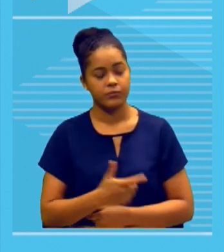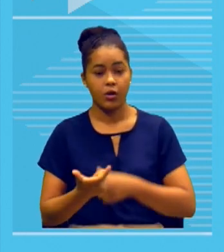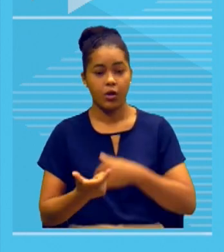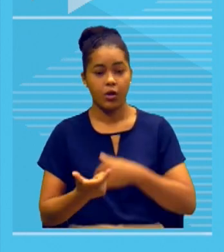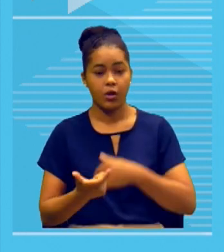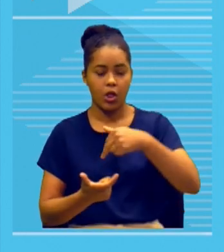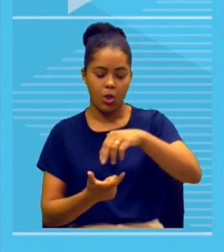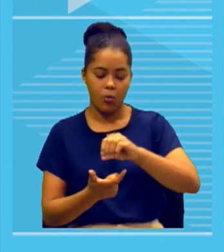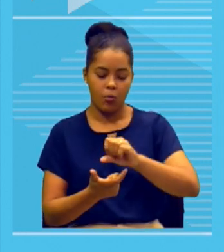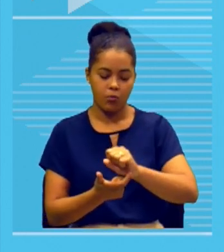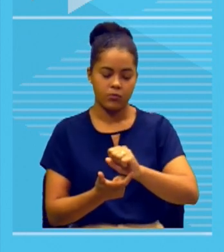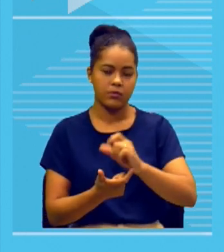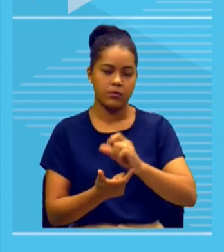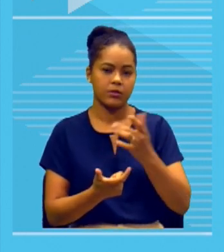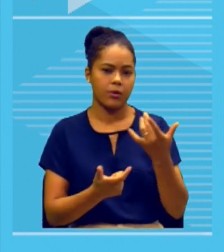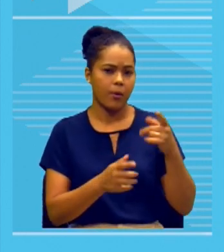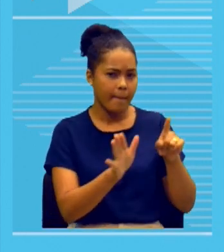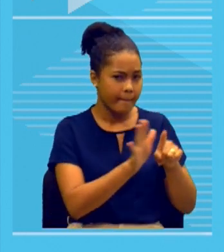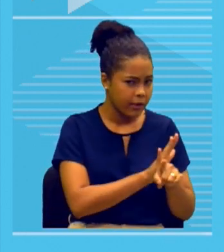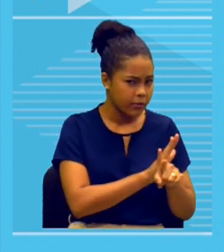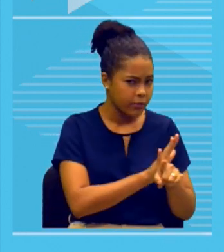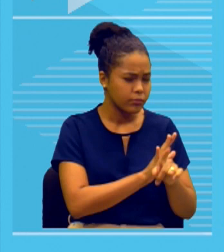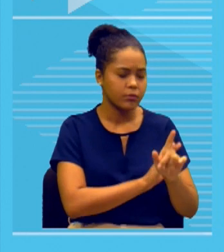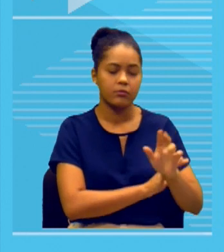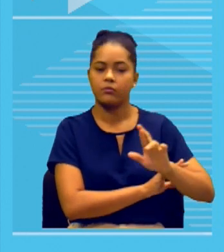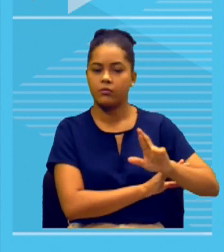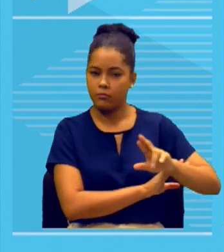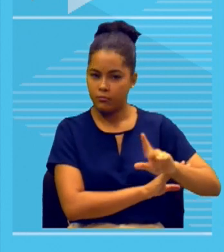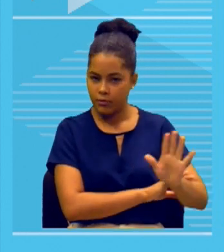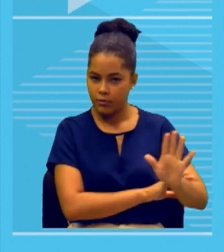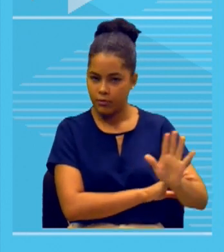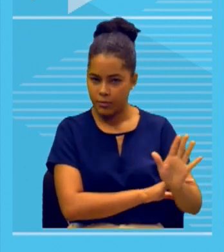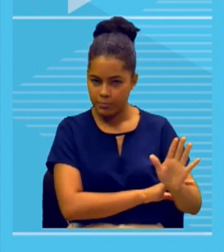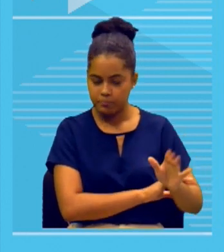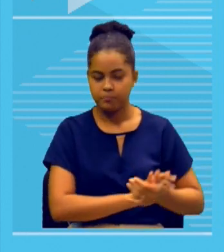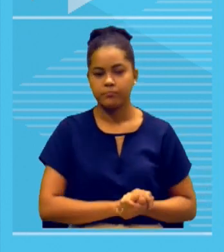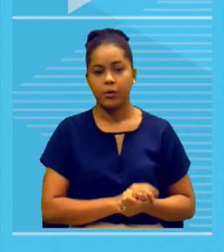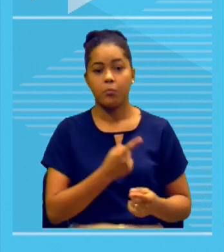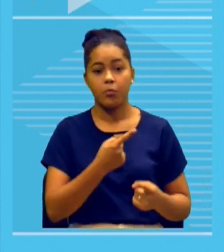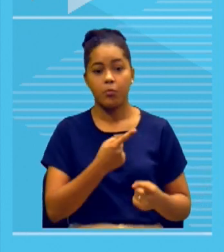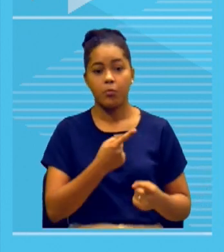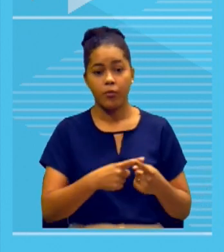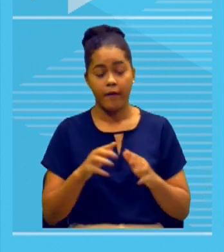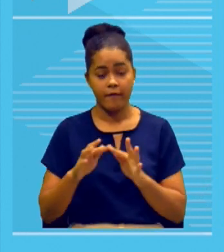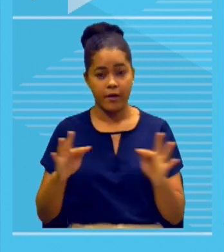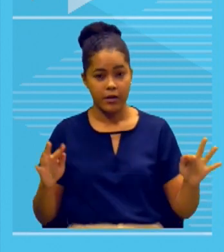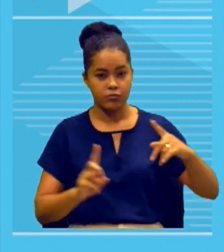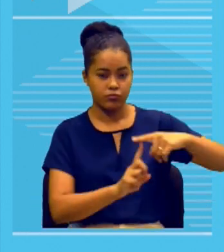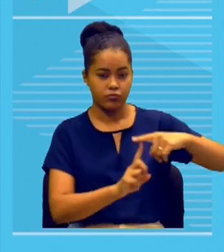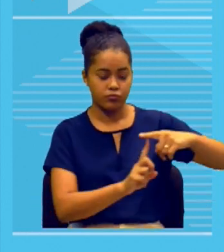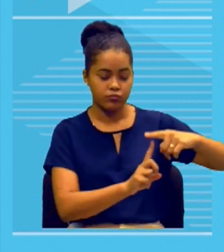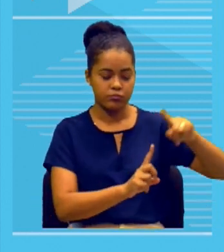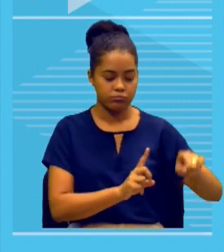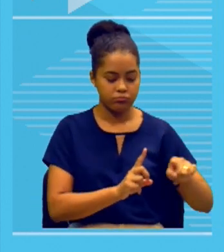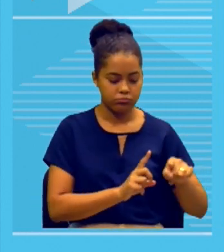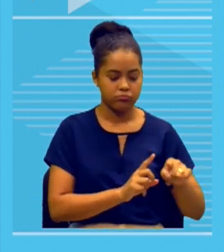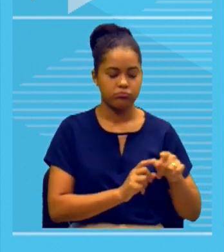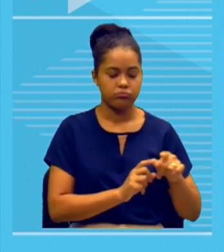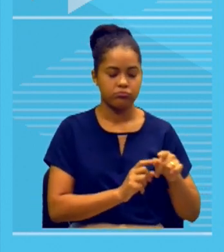aí não é uma pergunta né essa frase aí ela é exclamativa agora